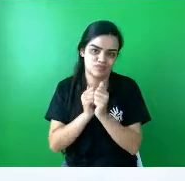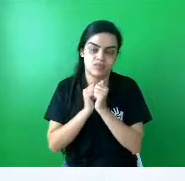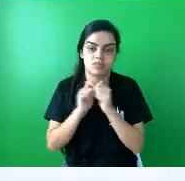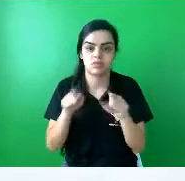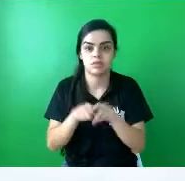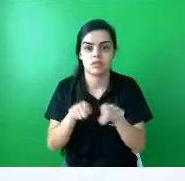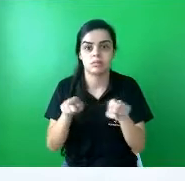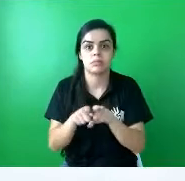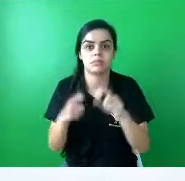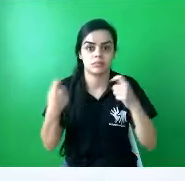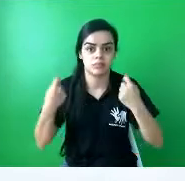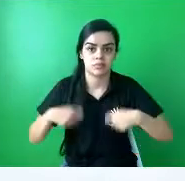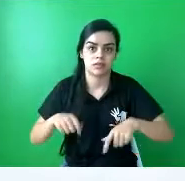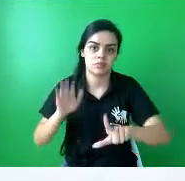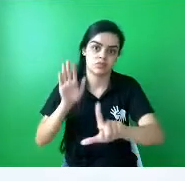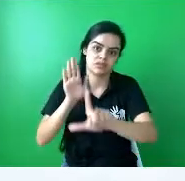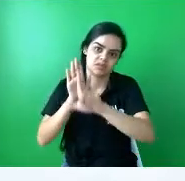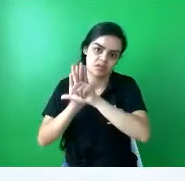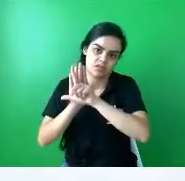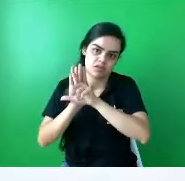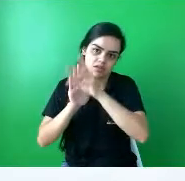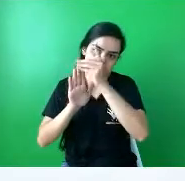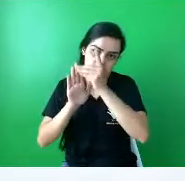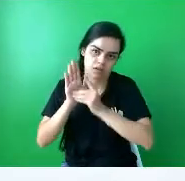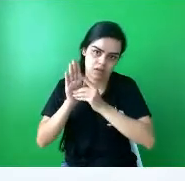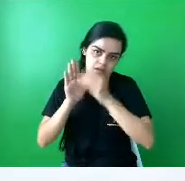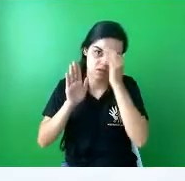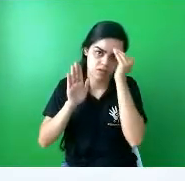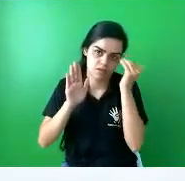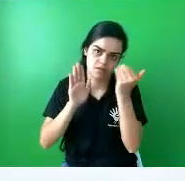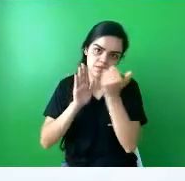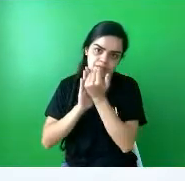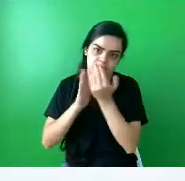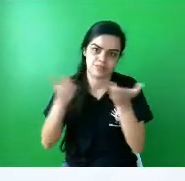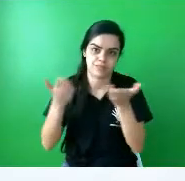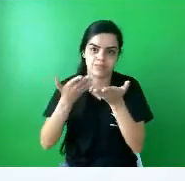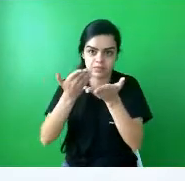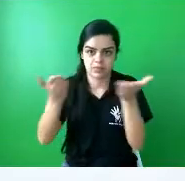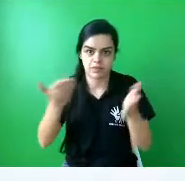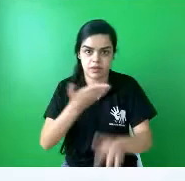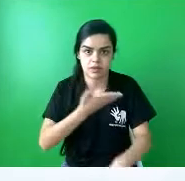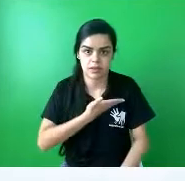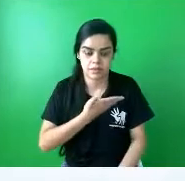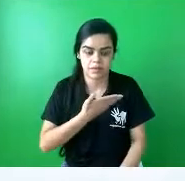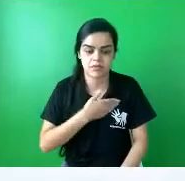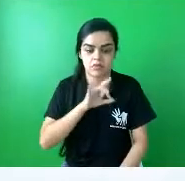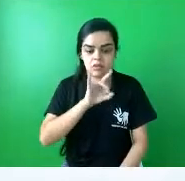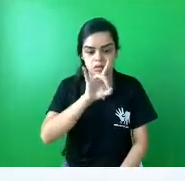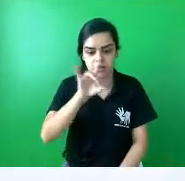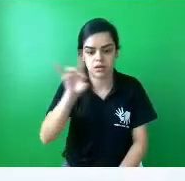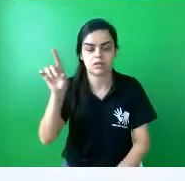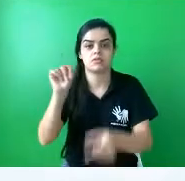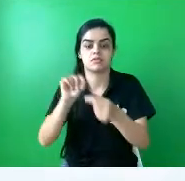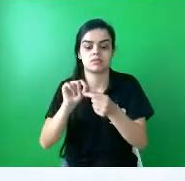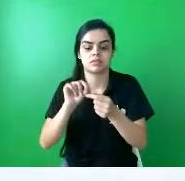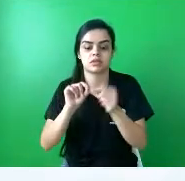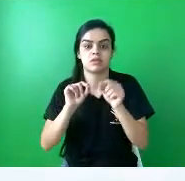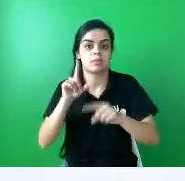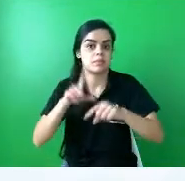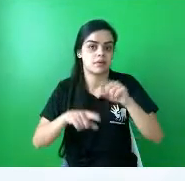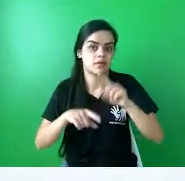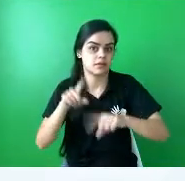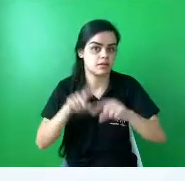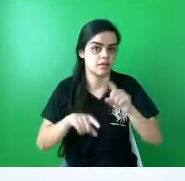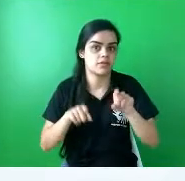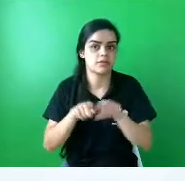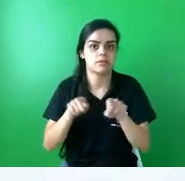também leis, decretos a seguir. E eu vou passar aqui para os meus colegas, porque eles fizeram esses materiais e vão